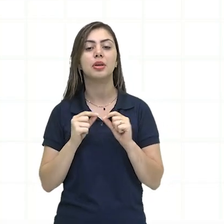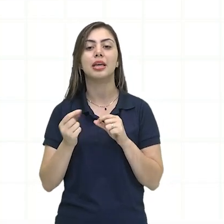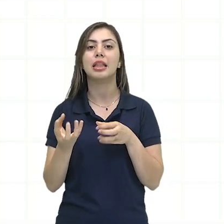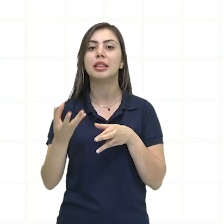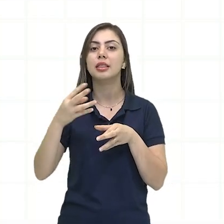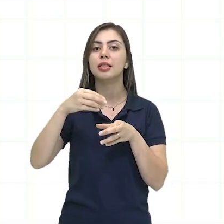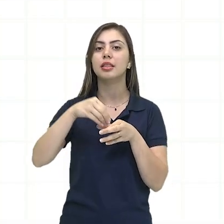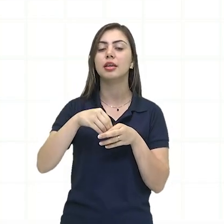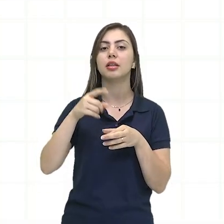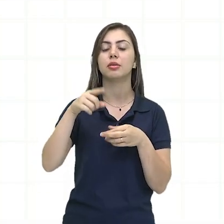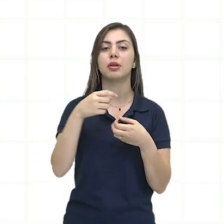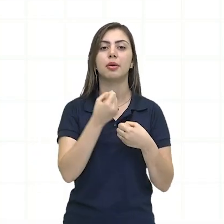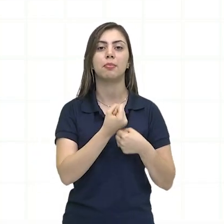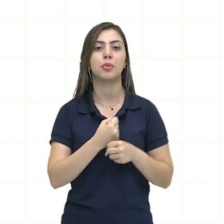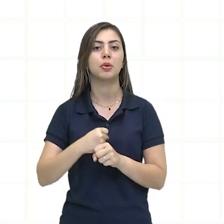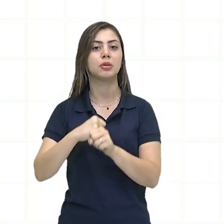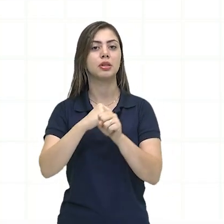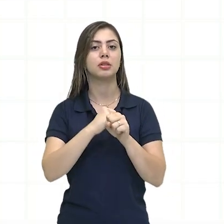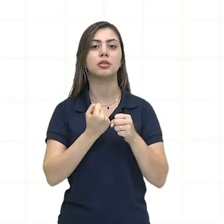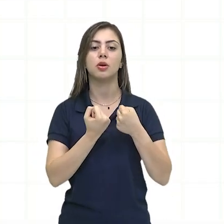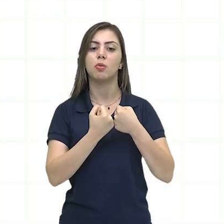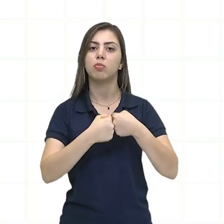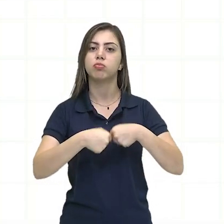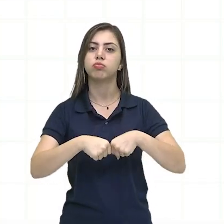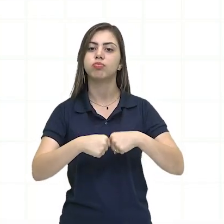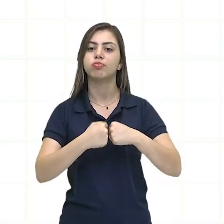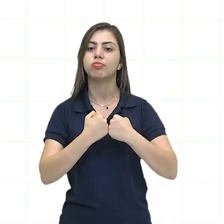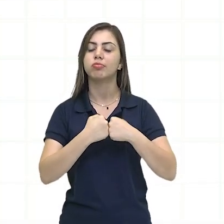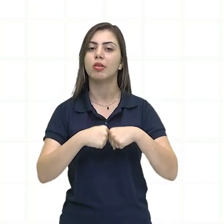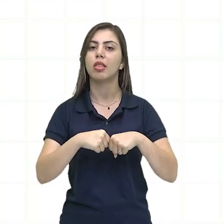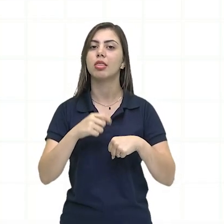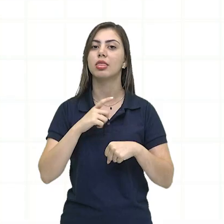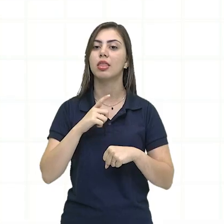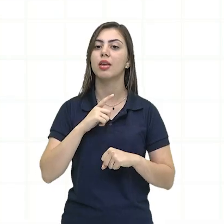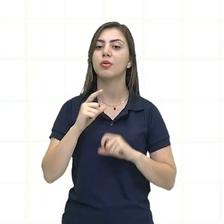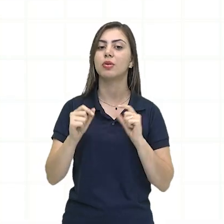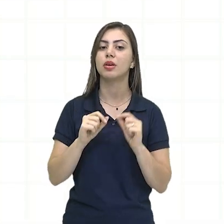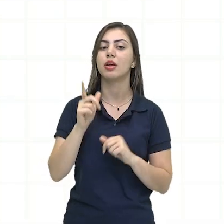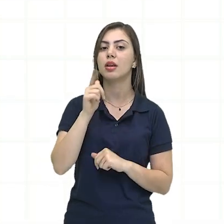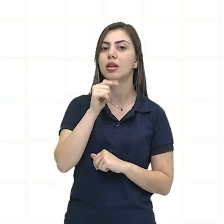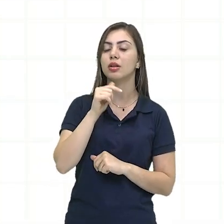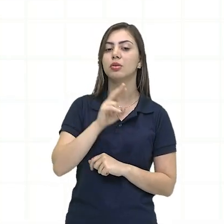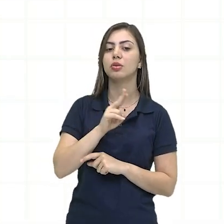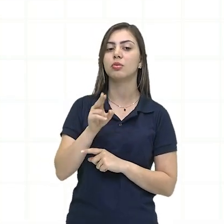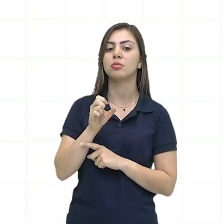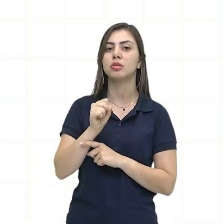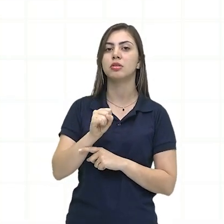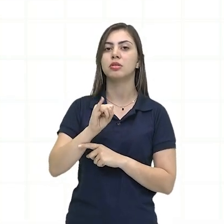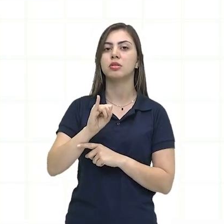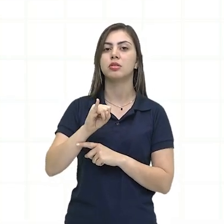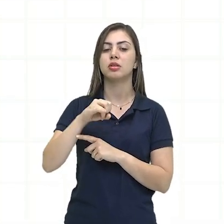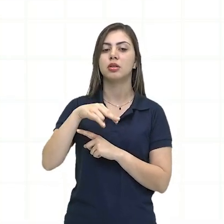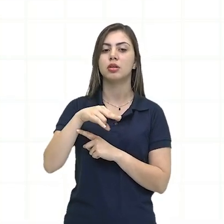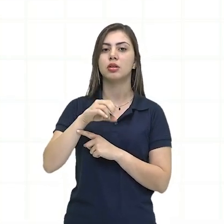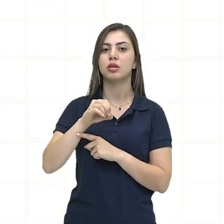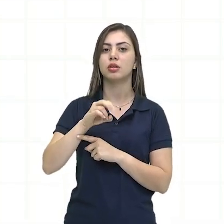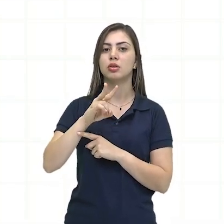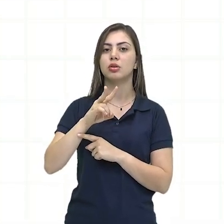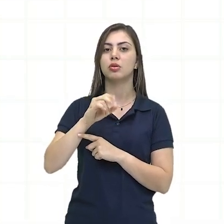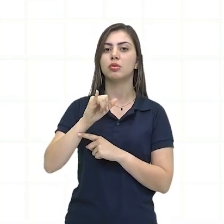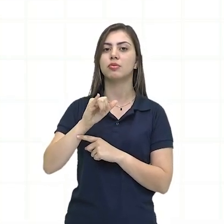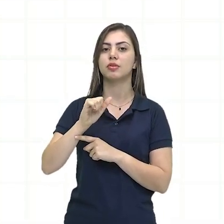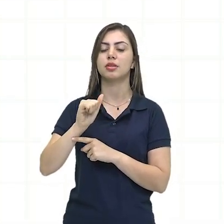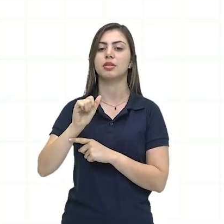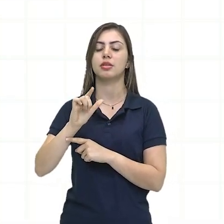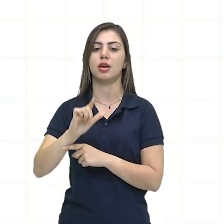para proteger a sua articulação, nós temos o líquido sinovial, certo? Que é